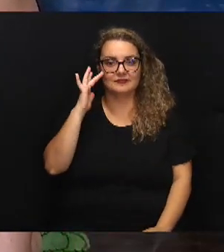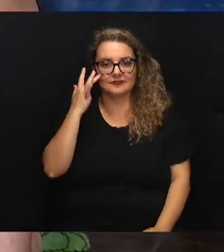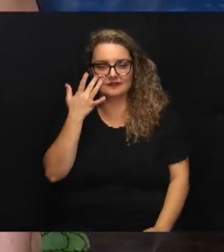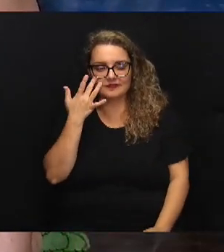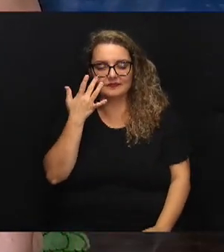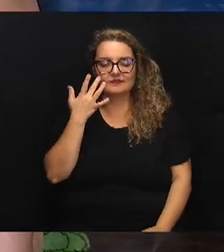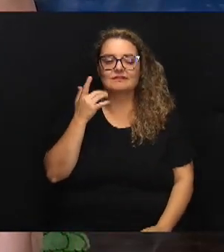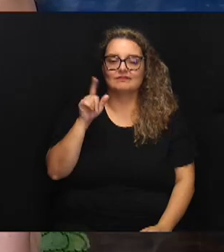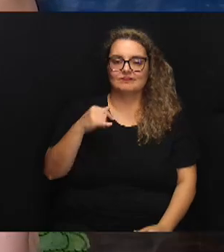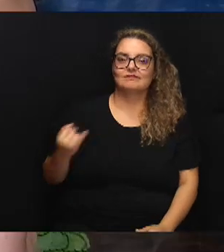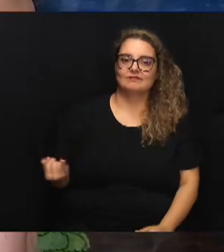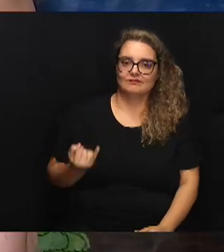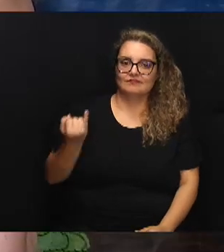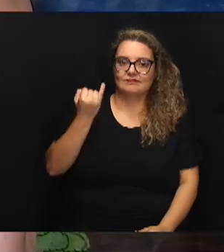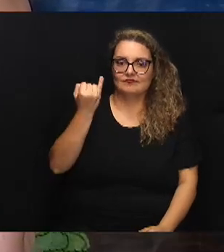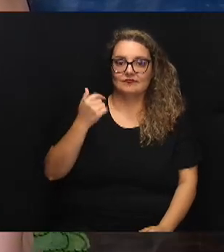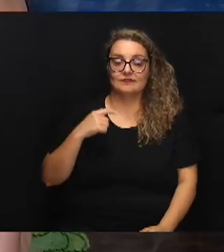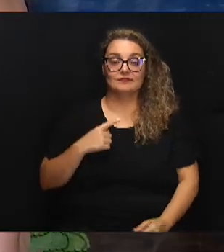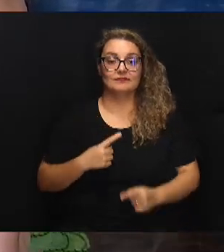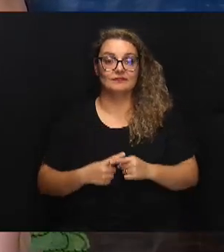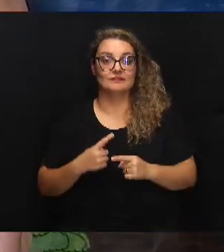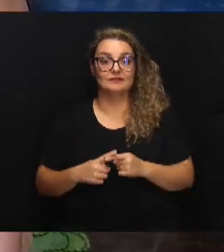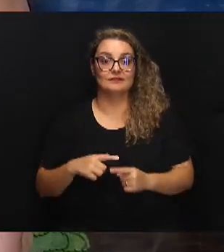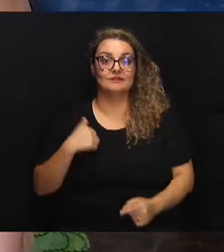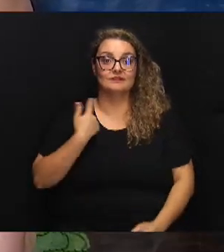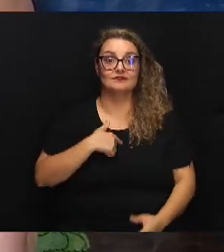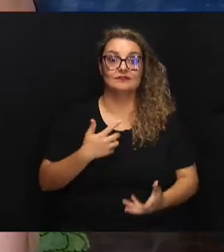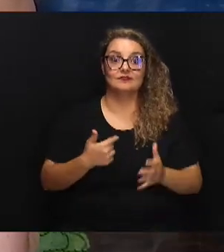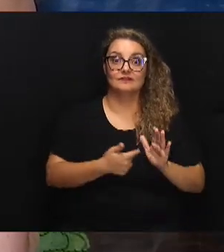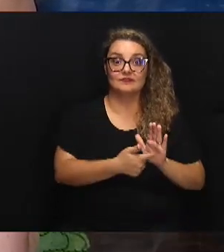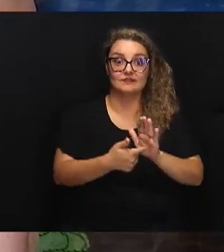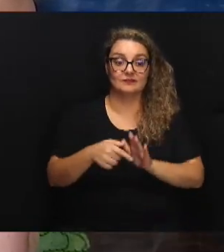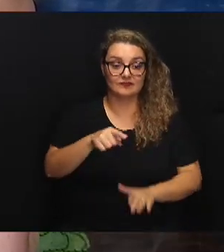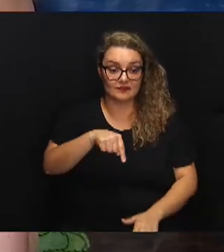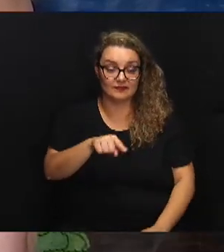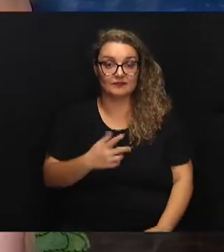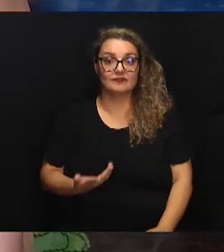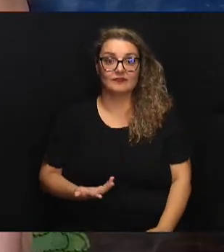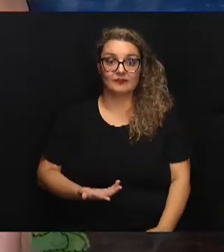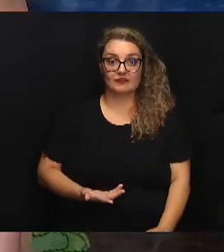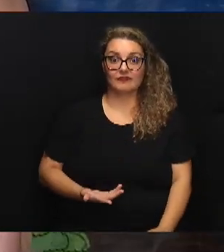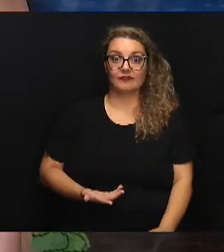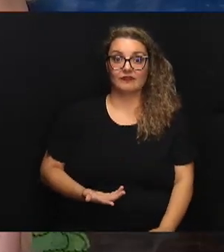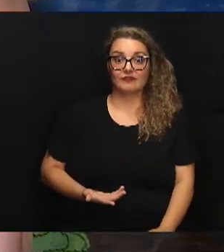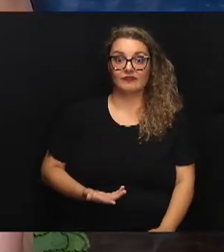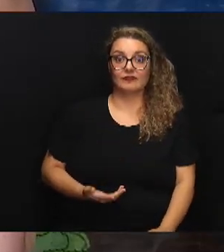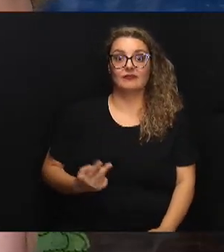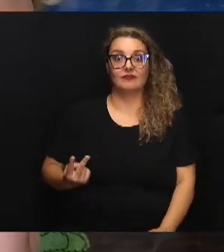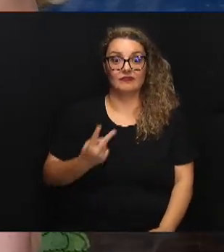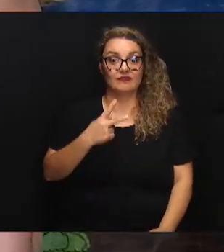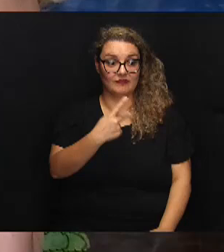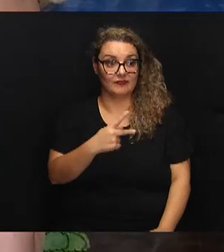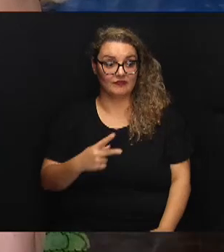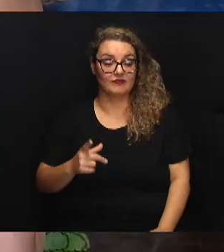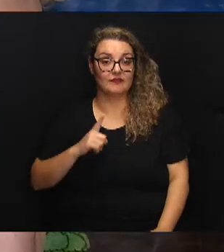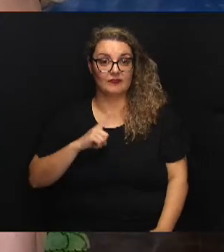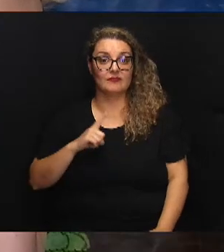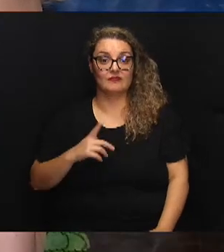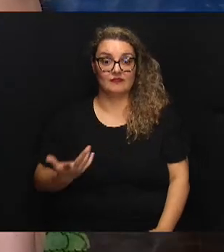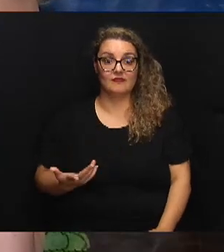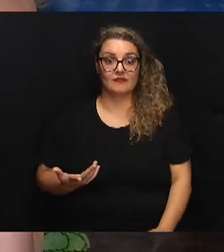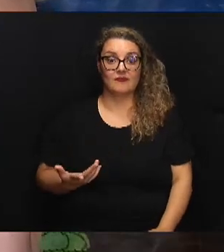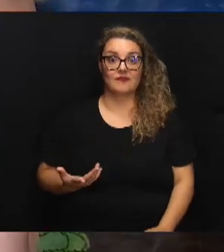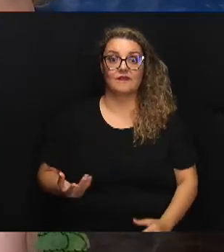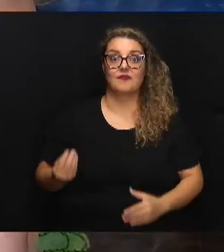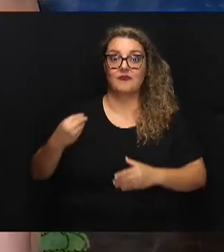que é muito importante, porque a gente quer mostrar para eles que o valor que eles têm, né? Então parte